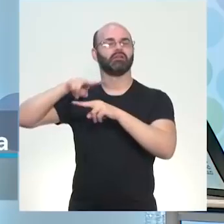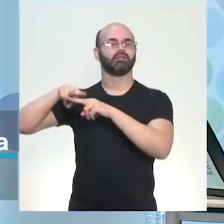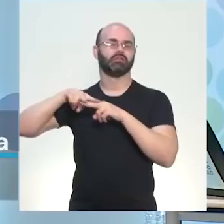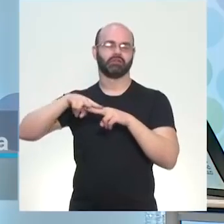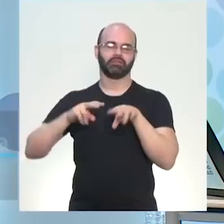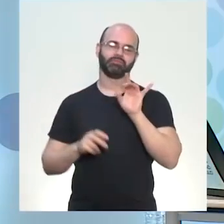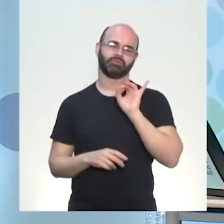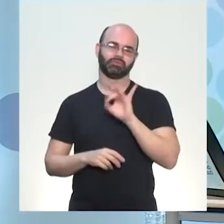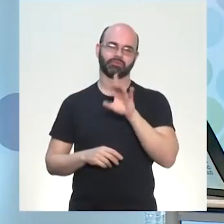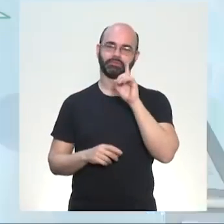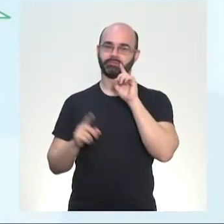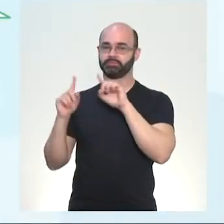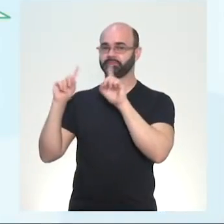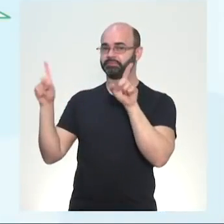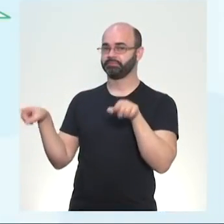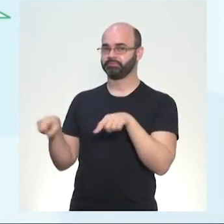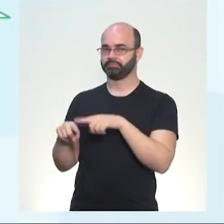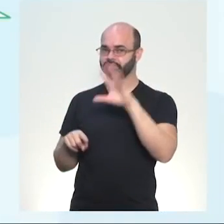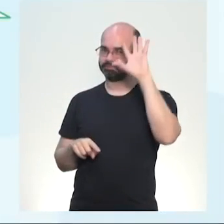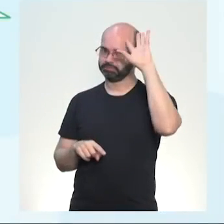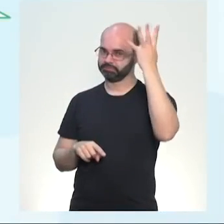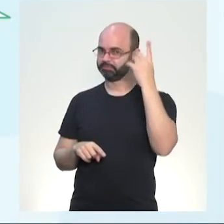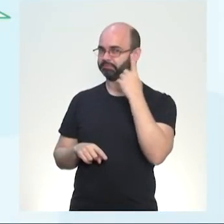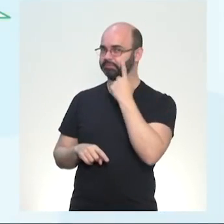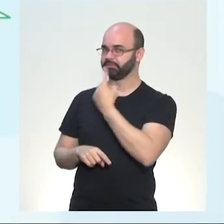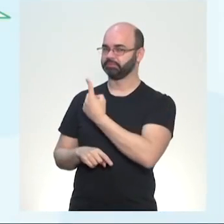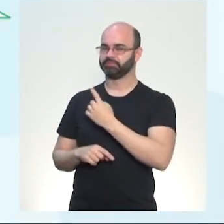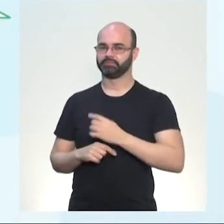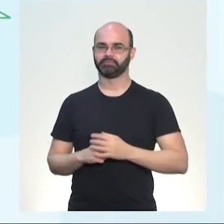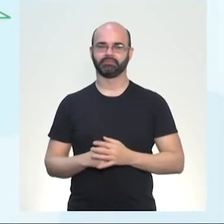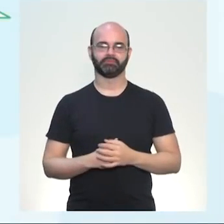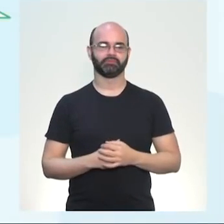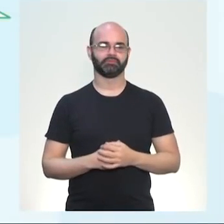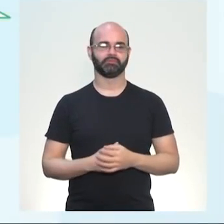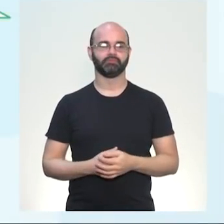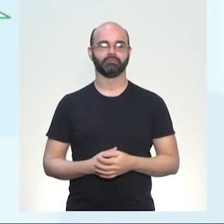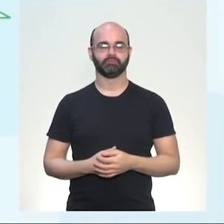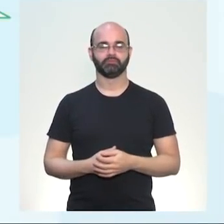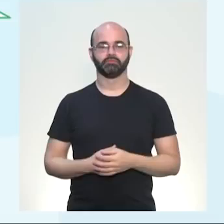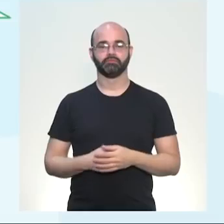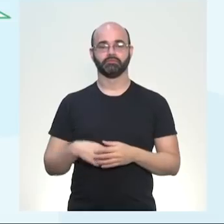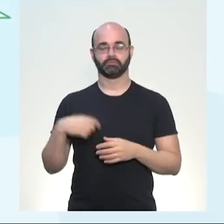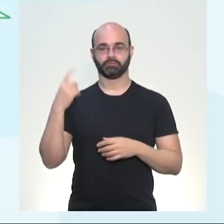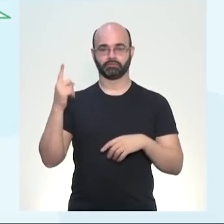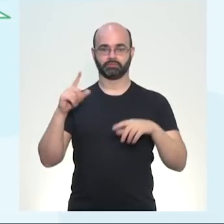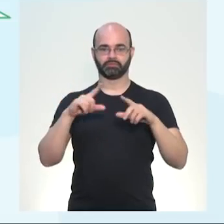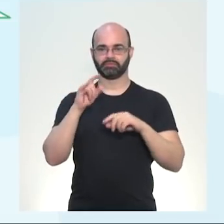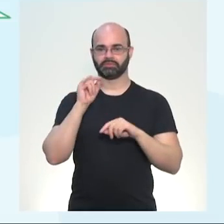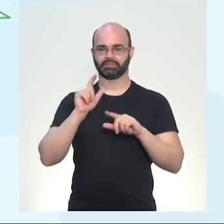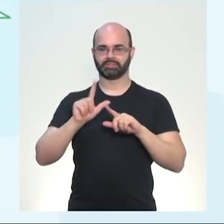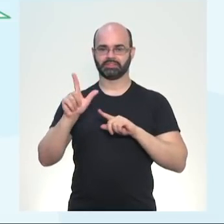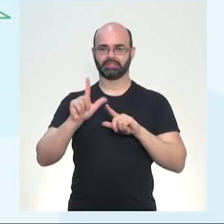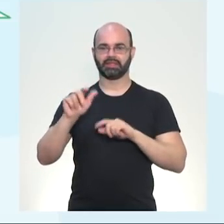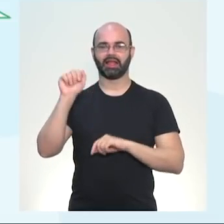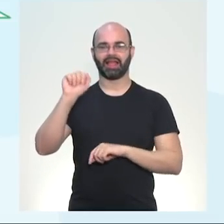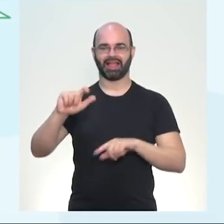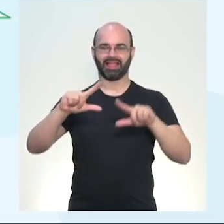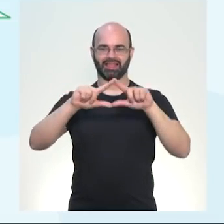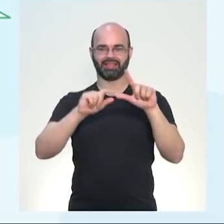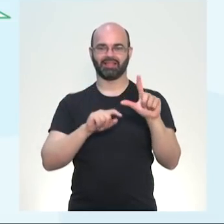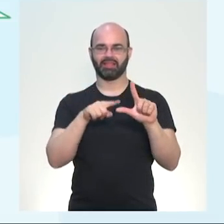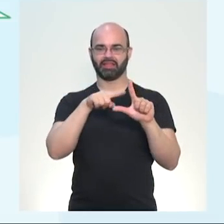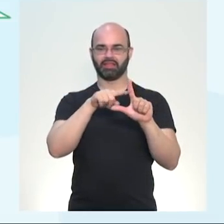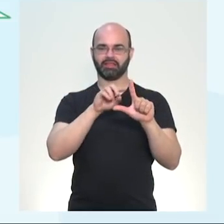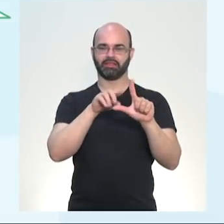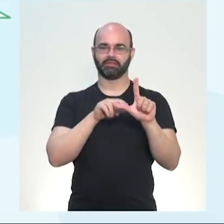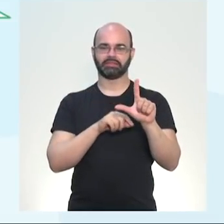pôr na telinha, vamos tentar fazer a resolução, que é o seguinte. Então, eu tenho um dos ângulos aí no A superior a 90